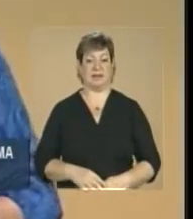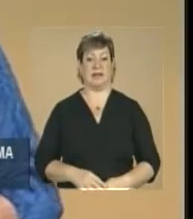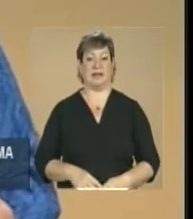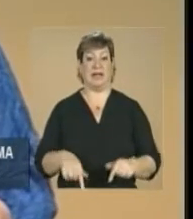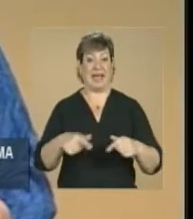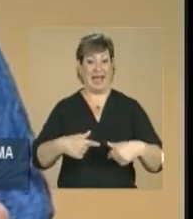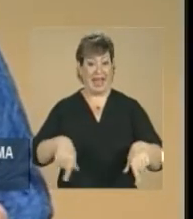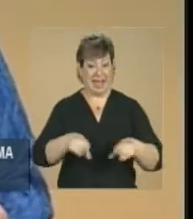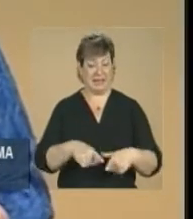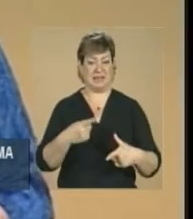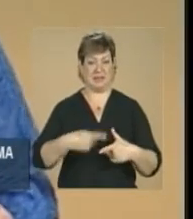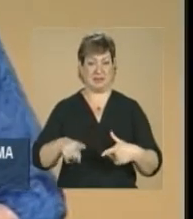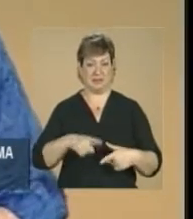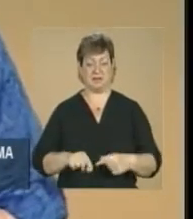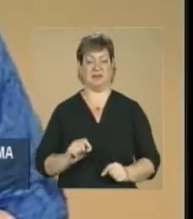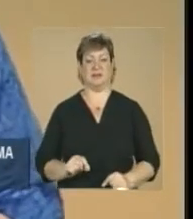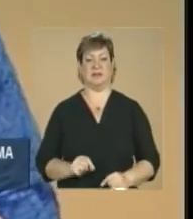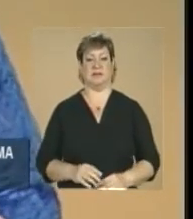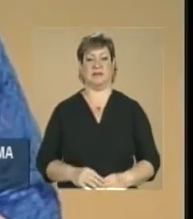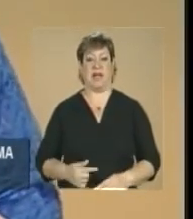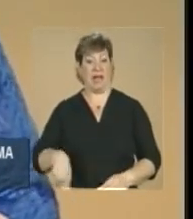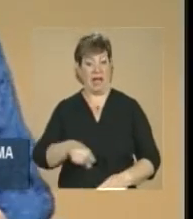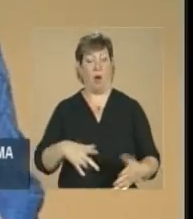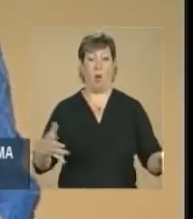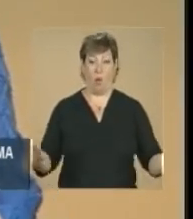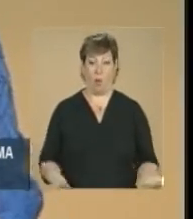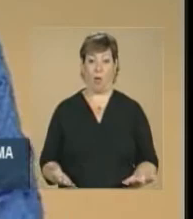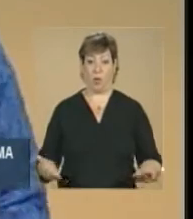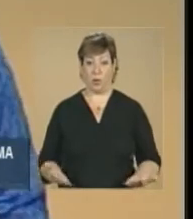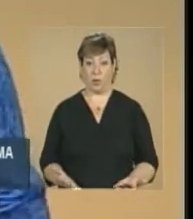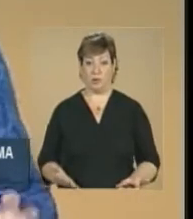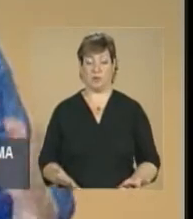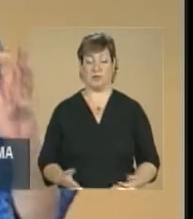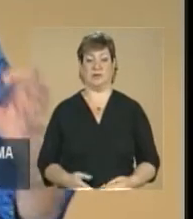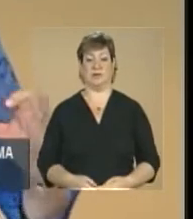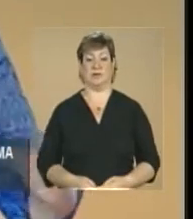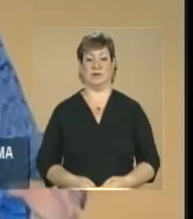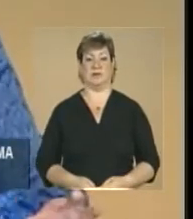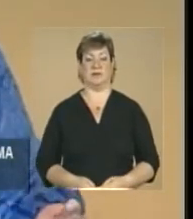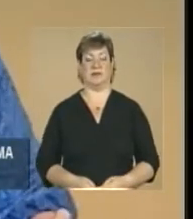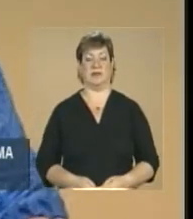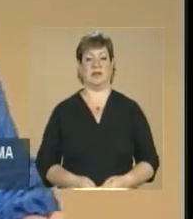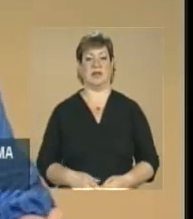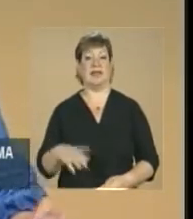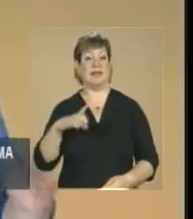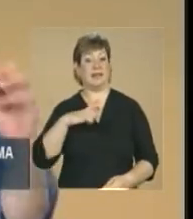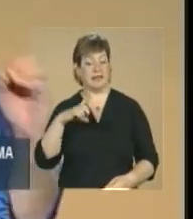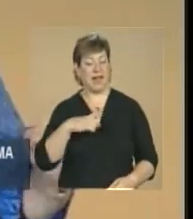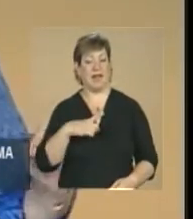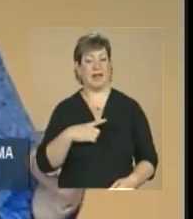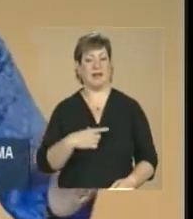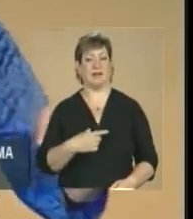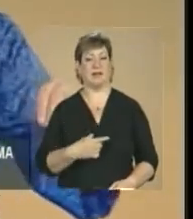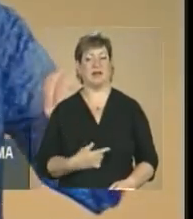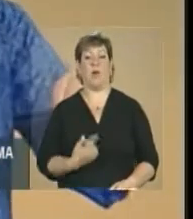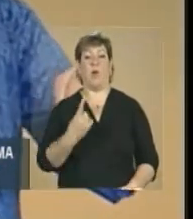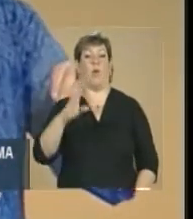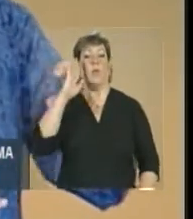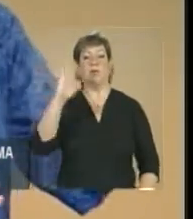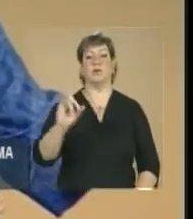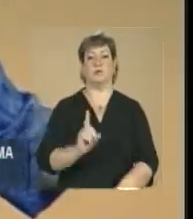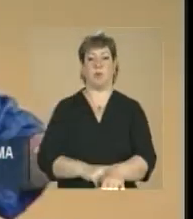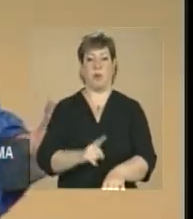essas amarras, elas hoje têm um dos momentos que eu considero que